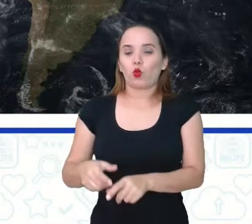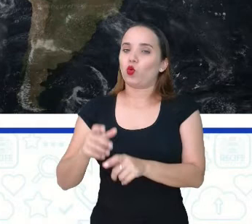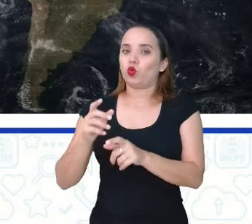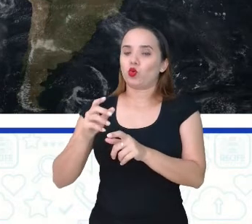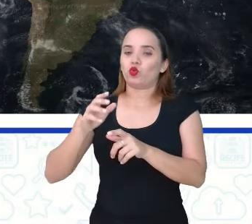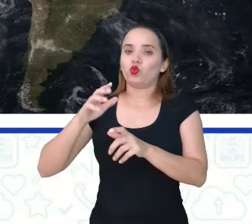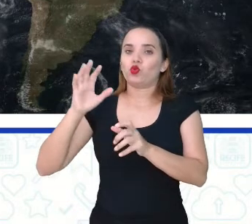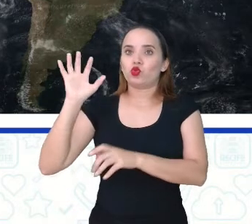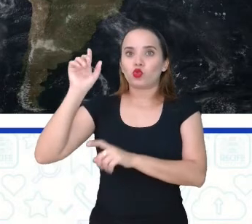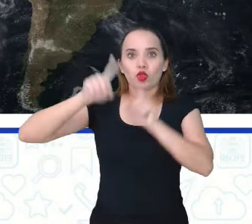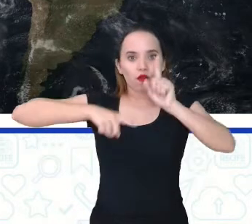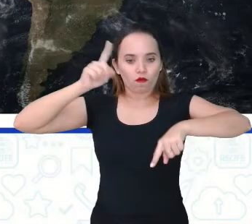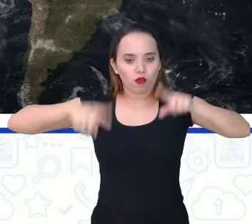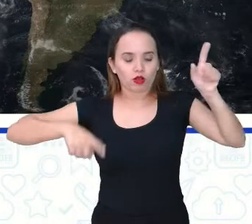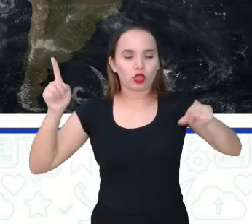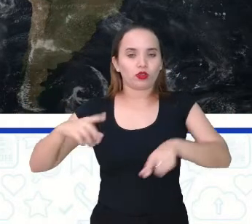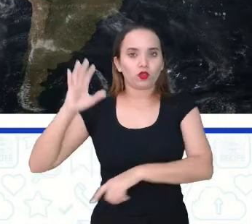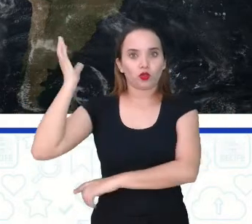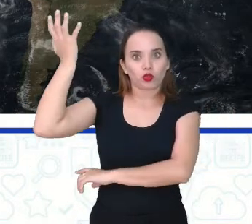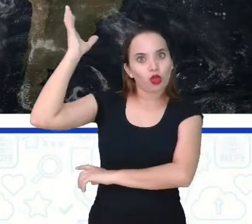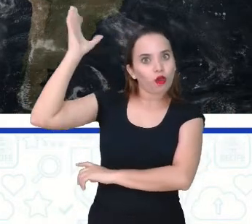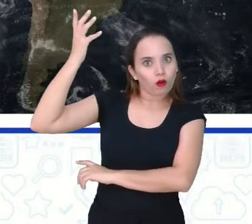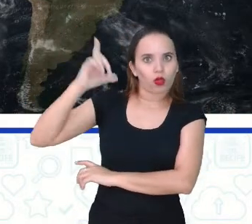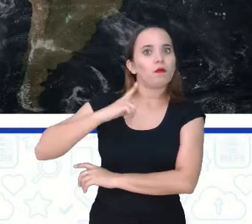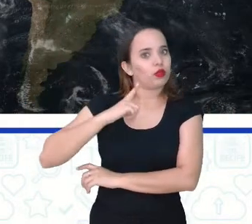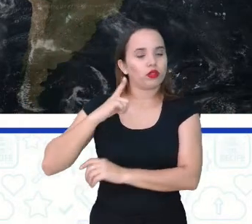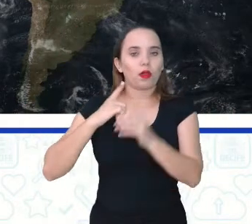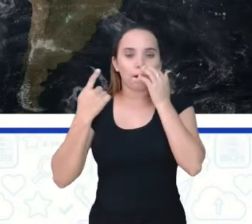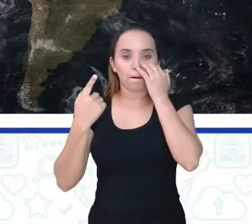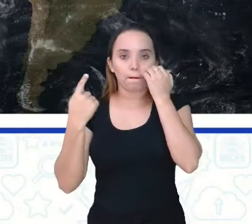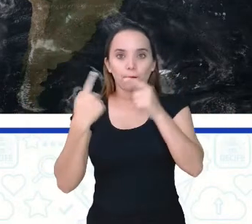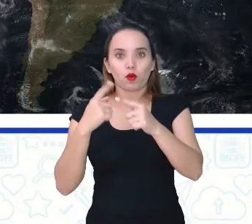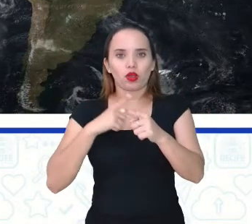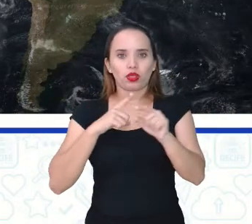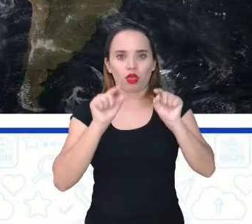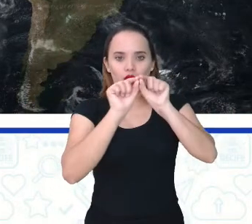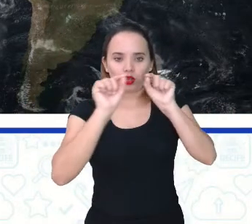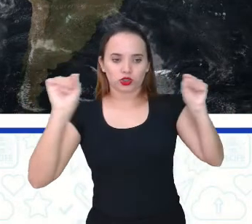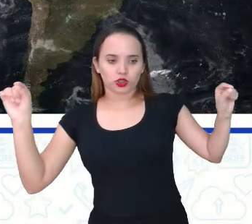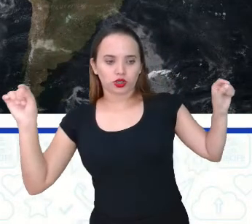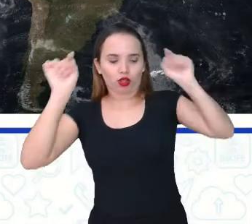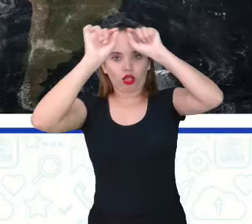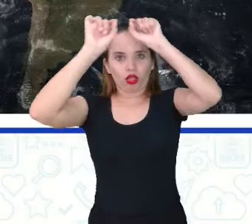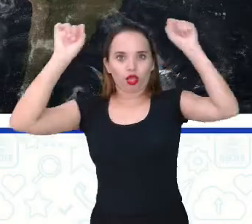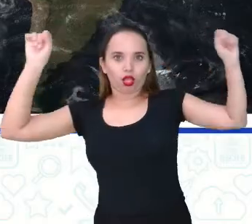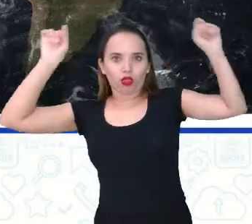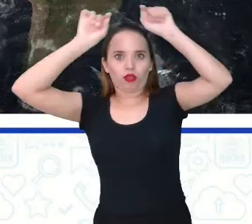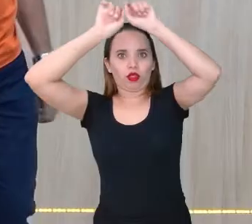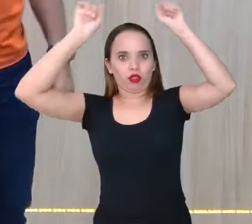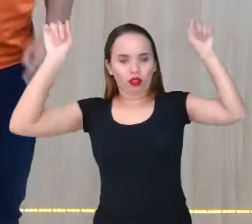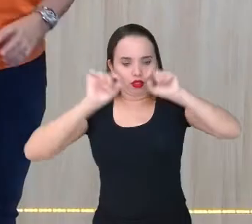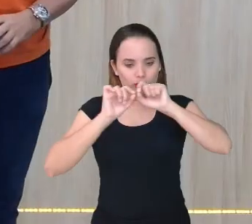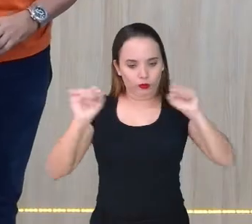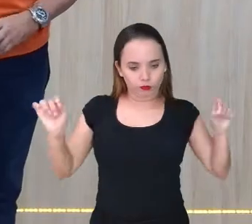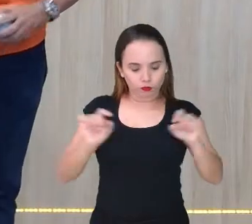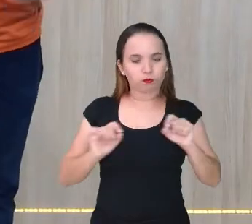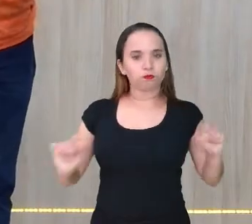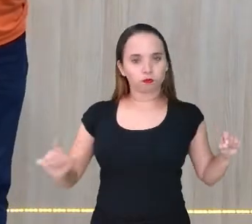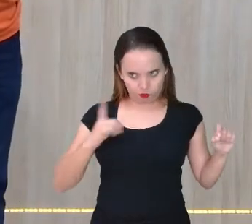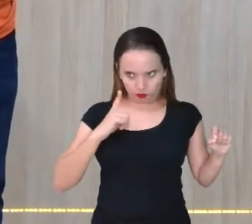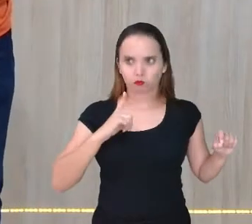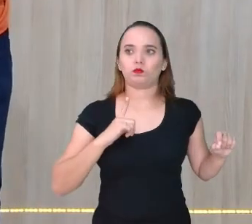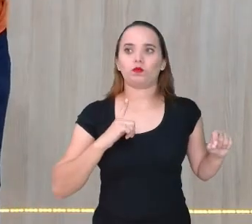é cortado pela linha do Equador, né, aí no meio, e também pelos trópicos de Câncer acima e o de Capricórnio abaixo. Então você tem